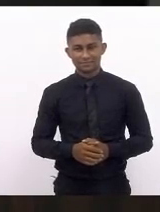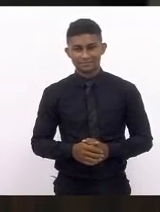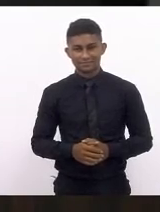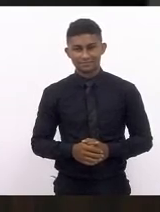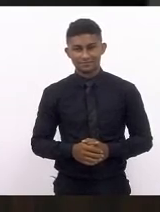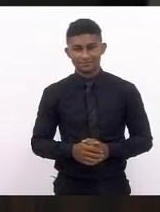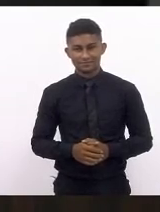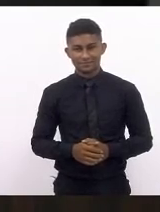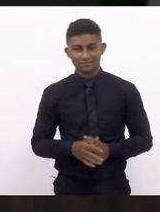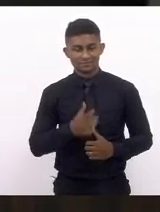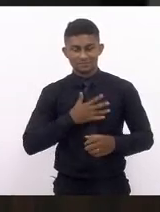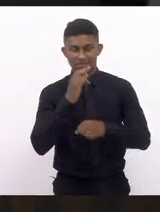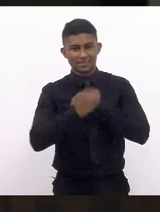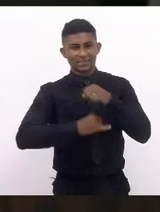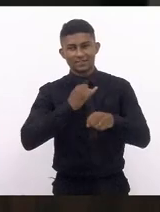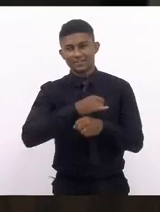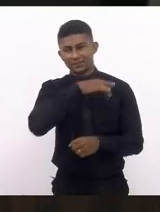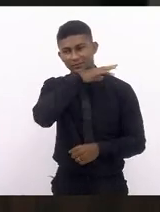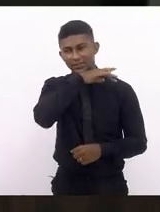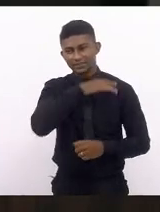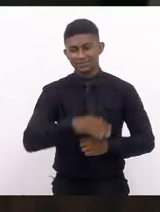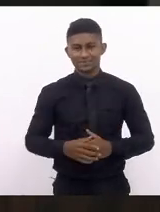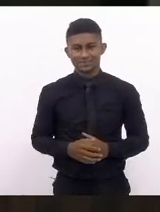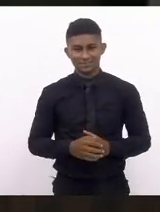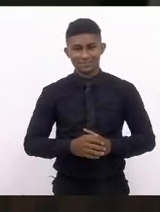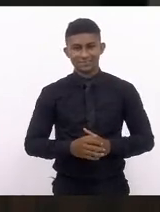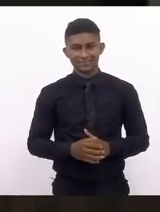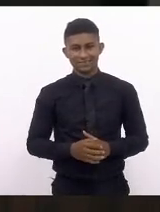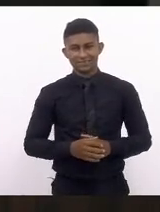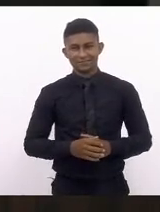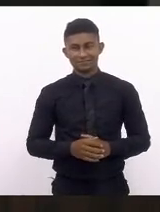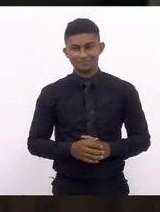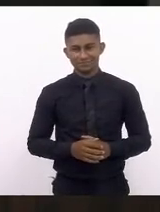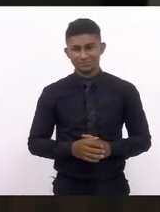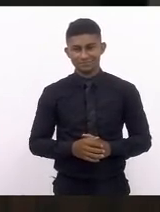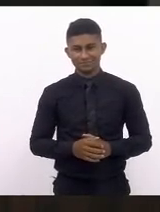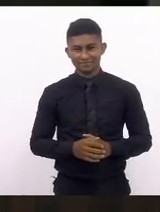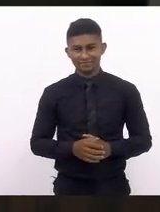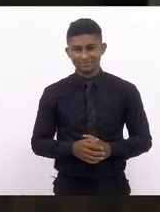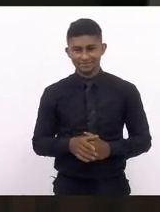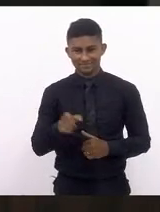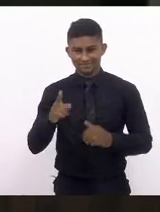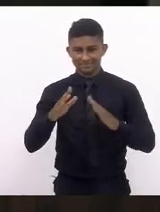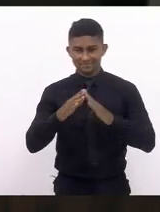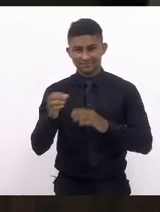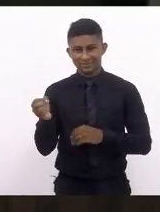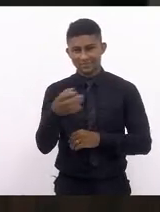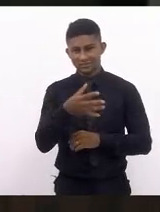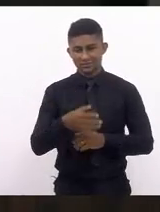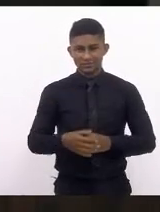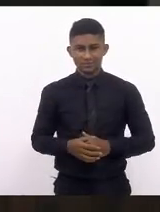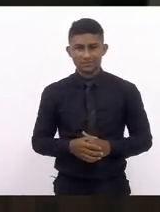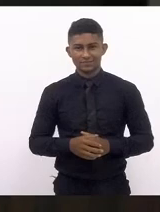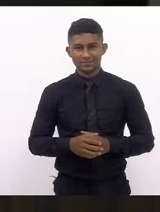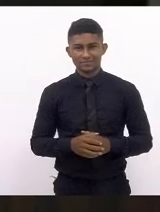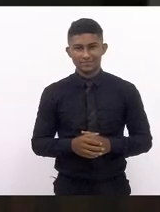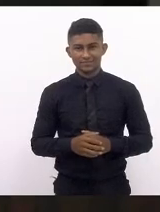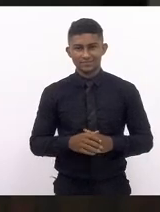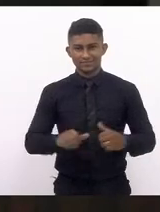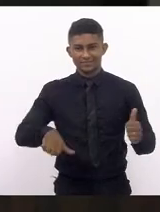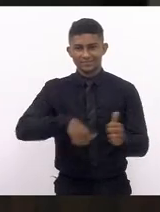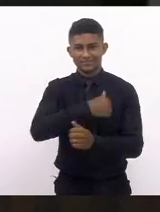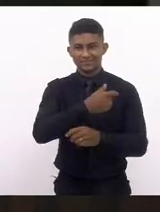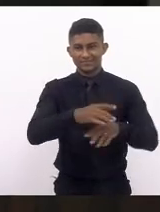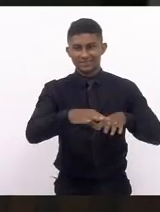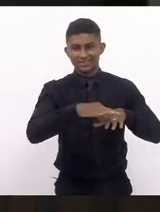minha internet está ruim presidência para trocar a casa nova e não